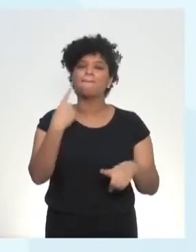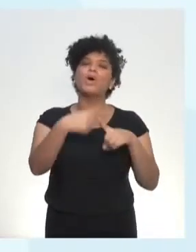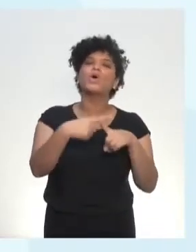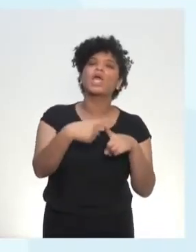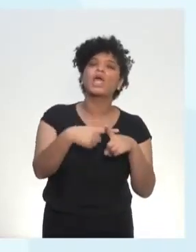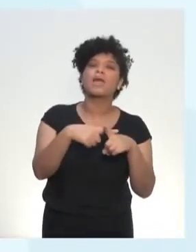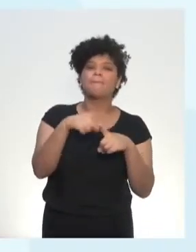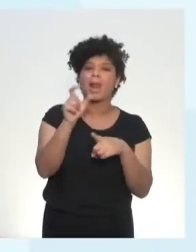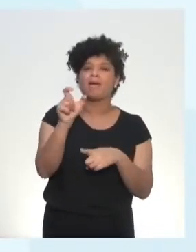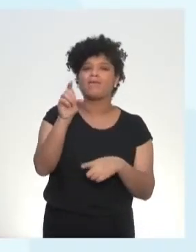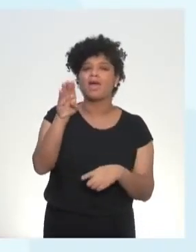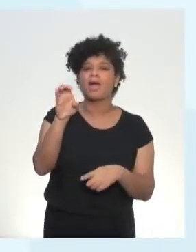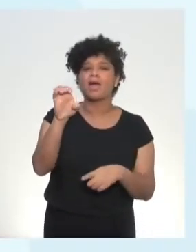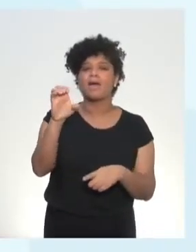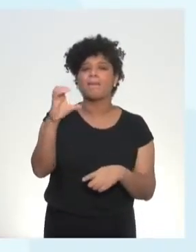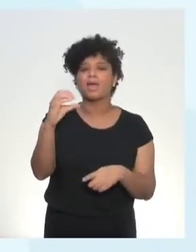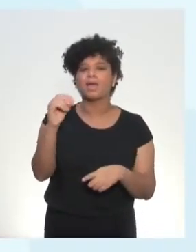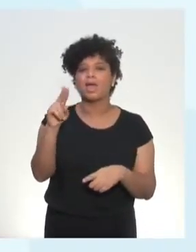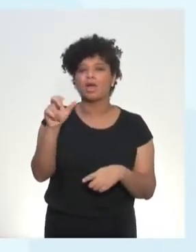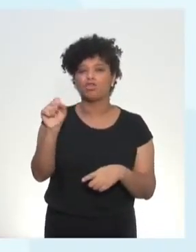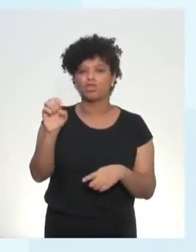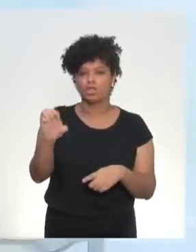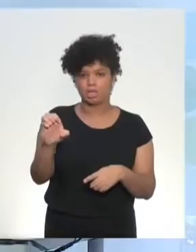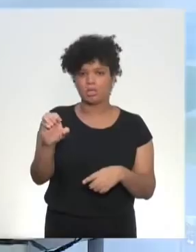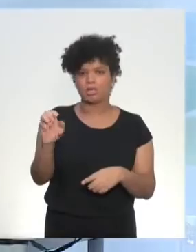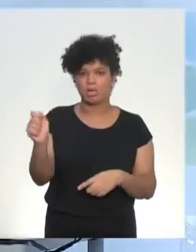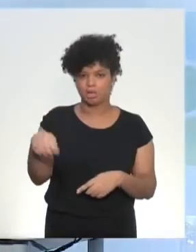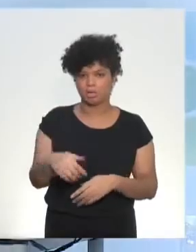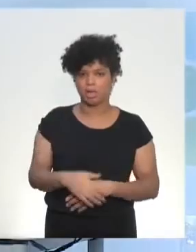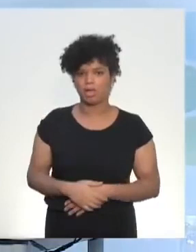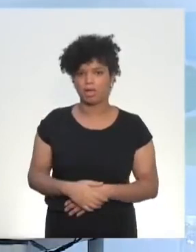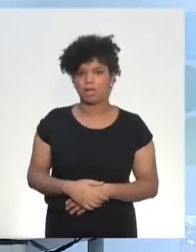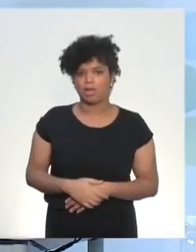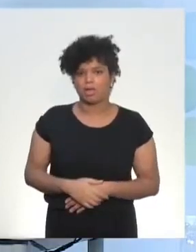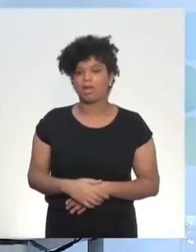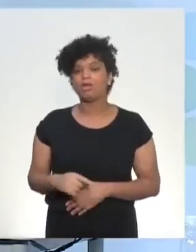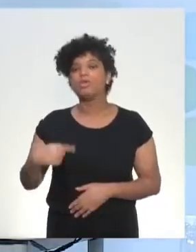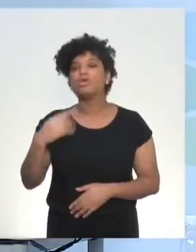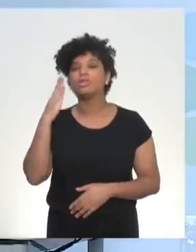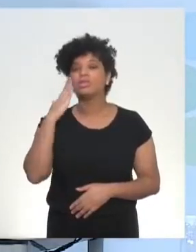falar por quê, fica mais interessante, porque a gente já começa a trabalhar a